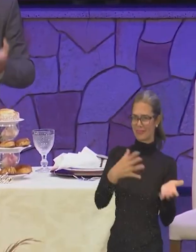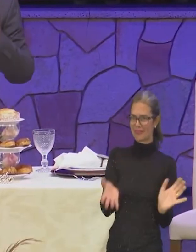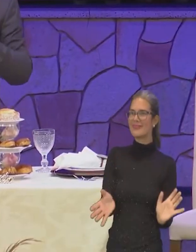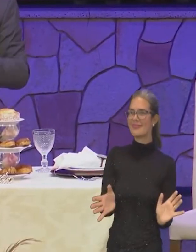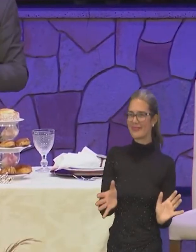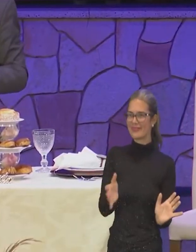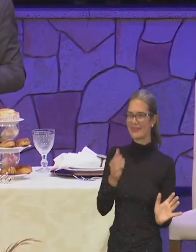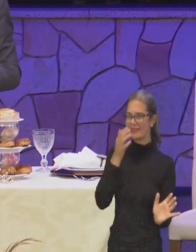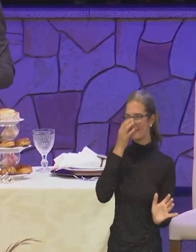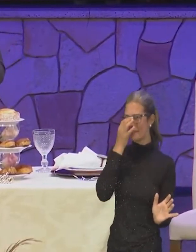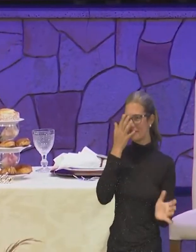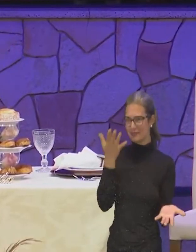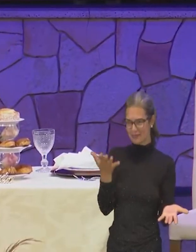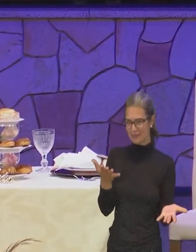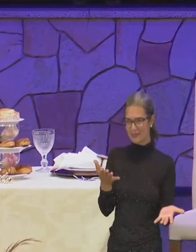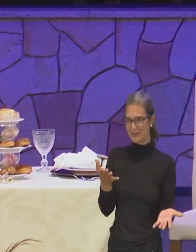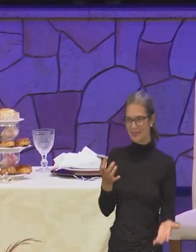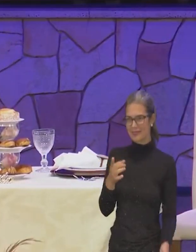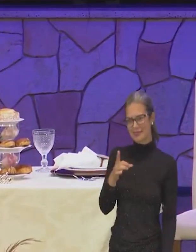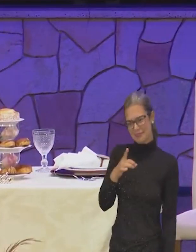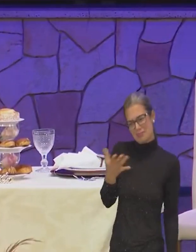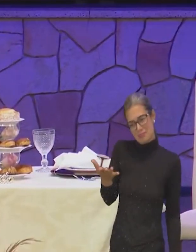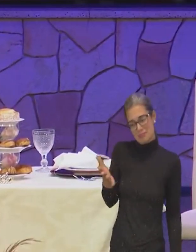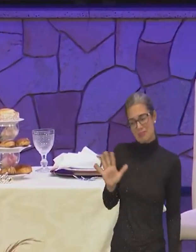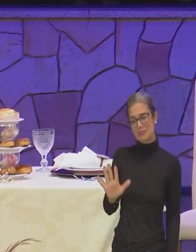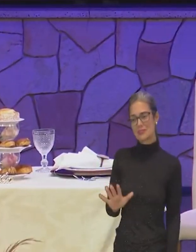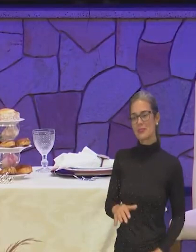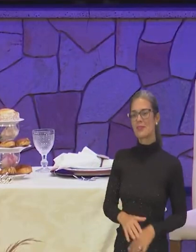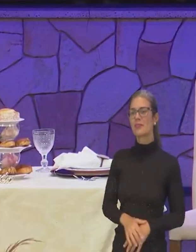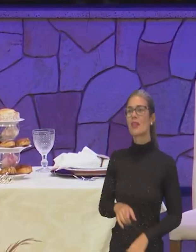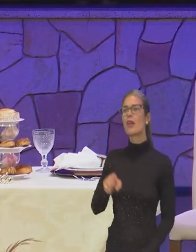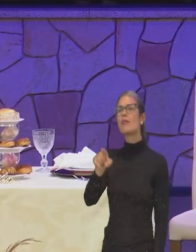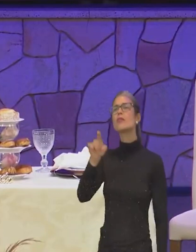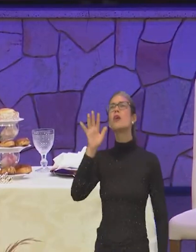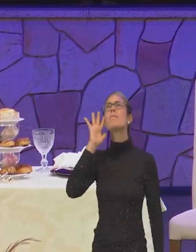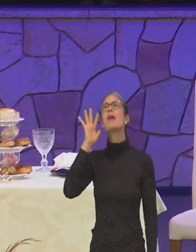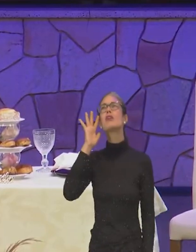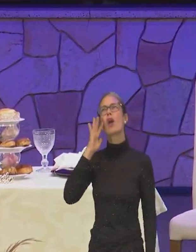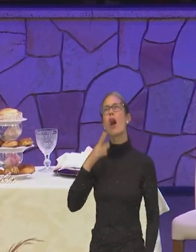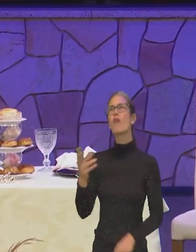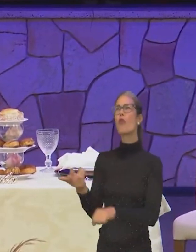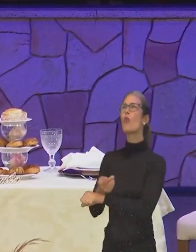Já passou pela sua cabeça buscar pessoas que têm o mesmo ofício que você?